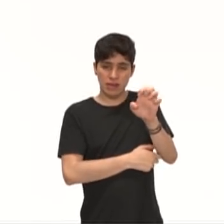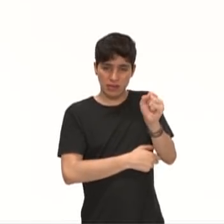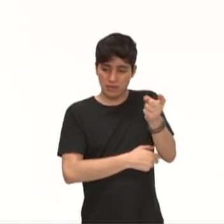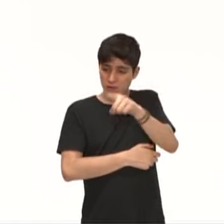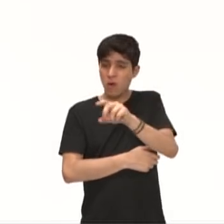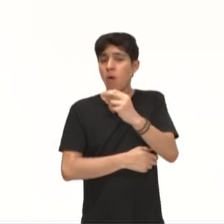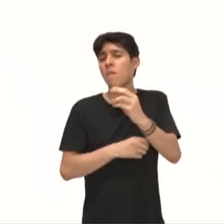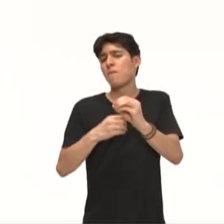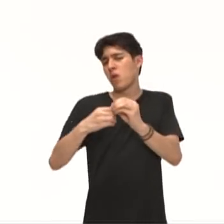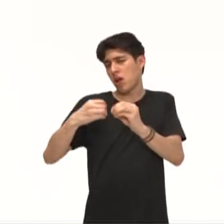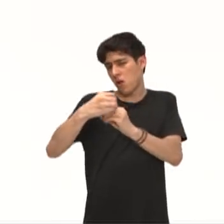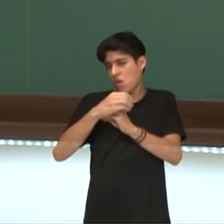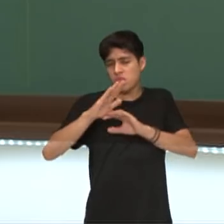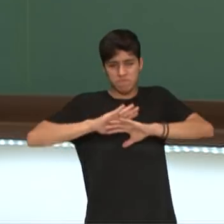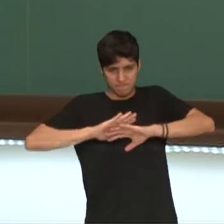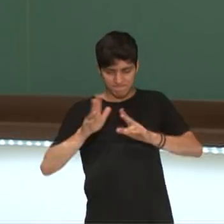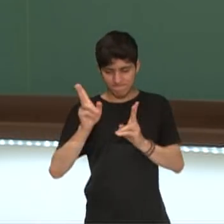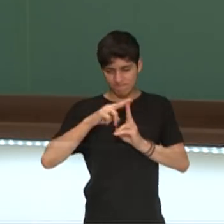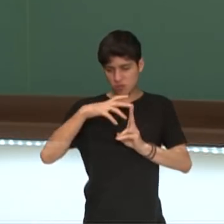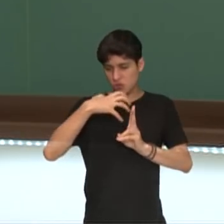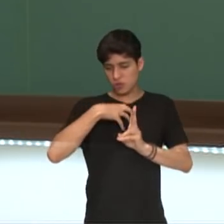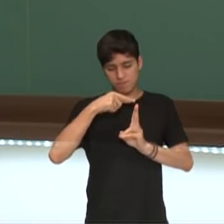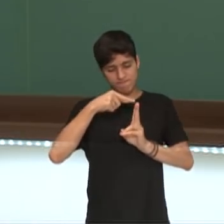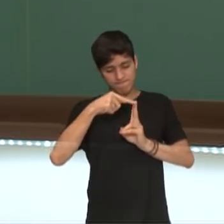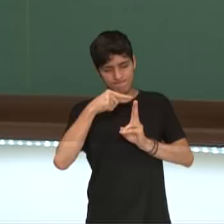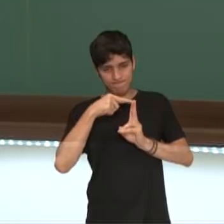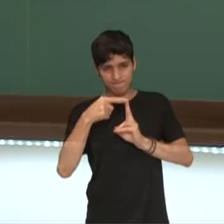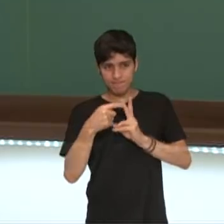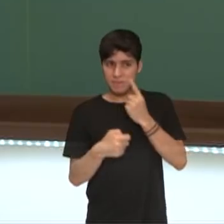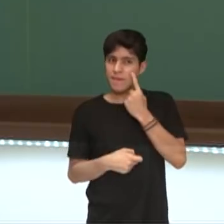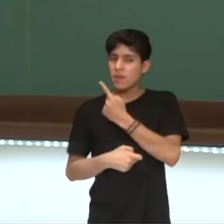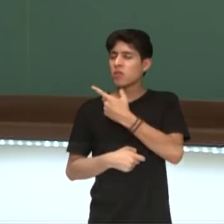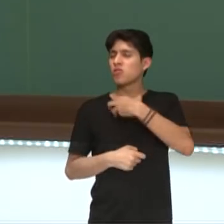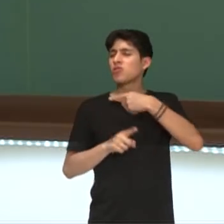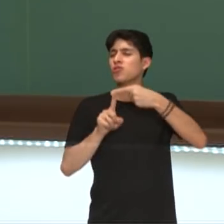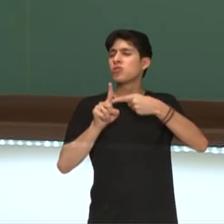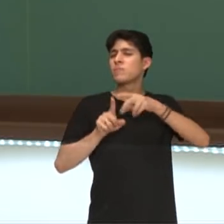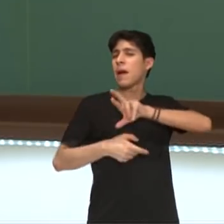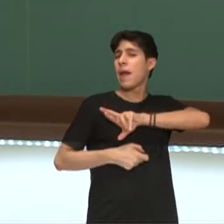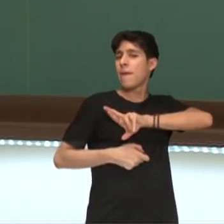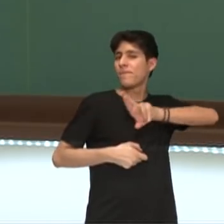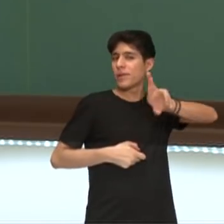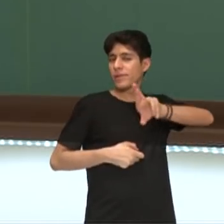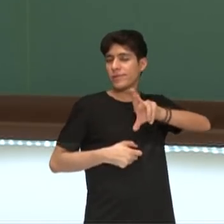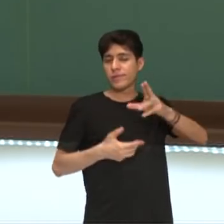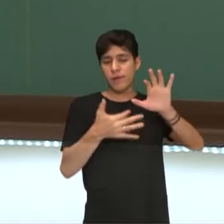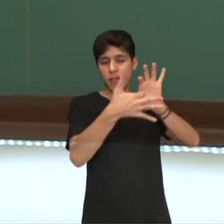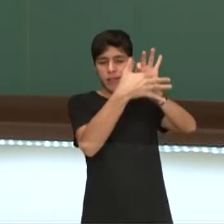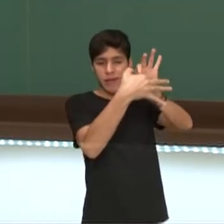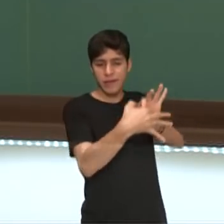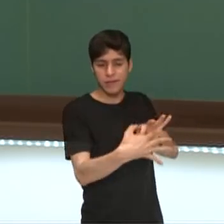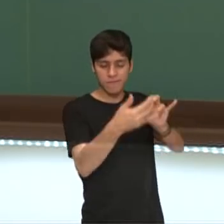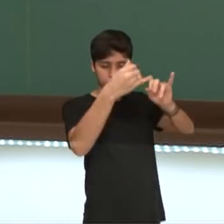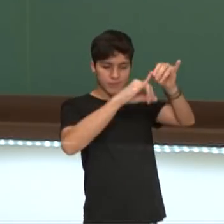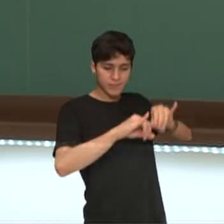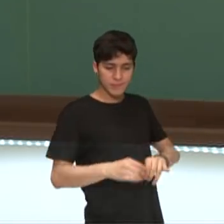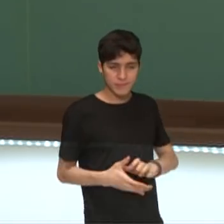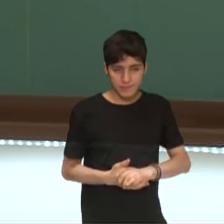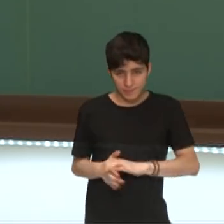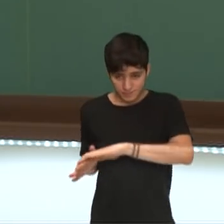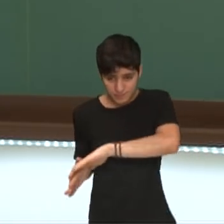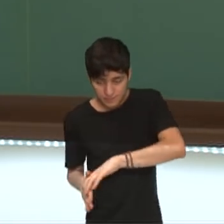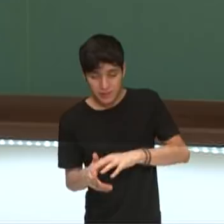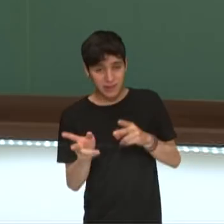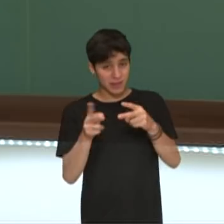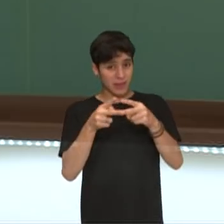substâncias moleculares. E aqui ilustrando para vocês alguns tipos de representação dessas ligações. Vamos a um segundo